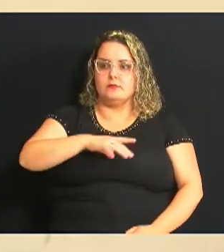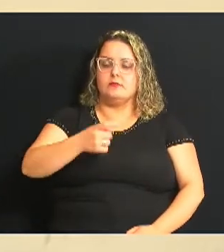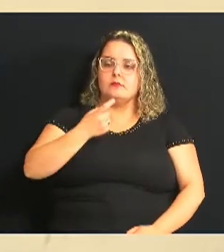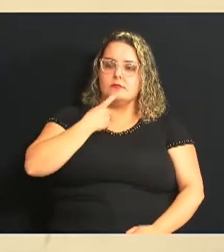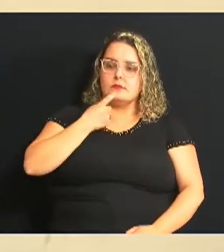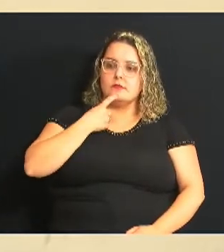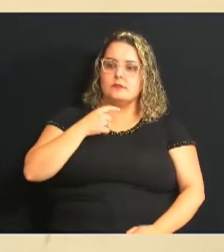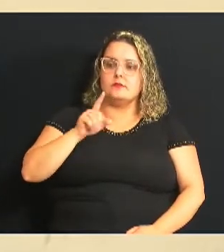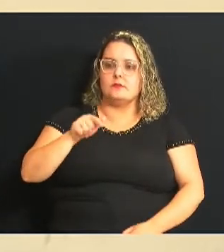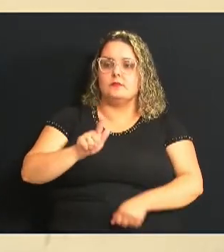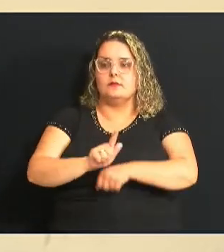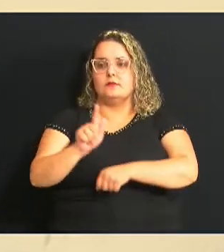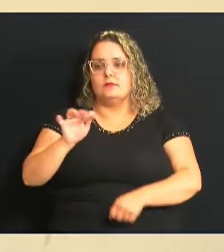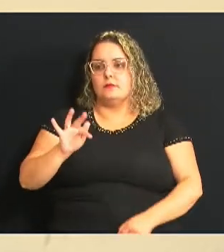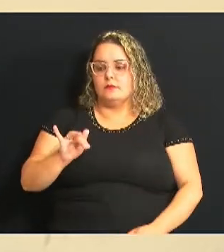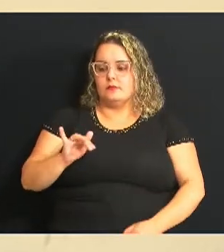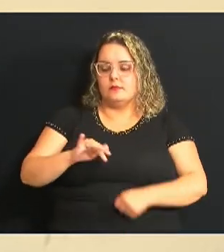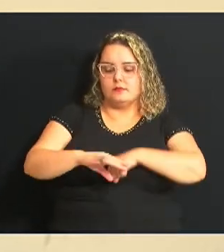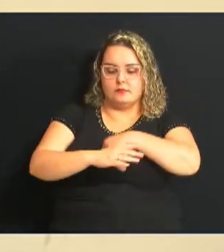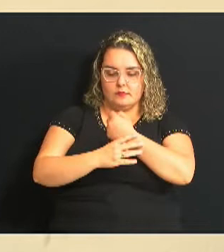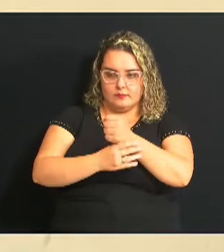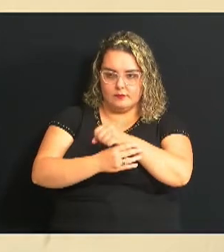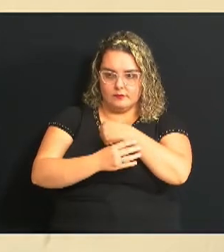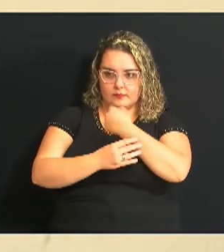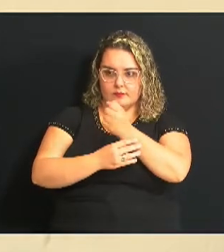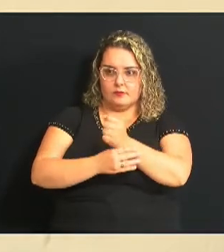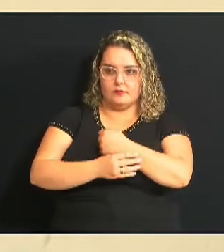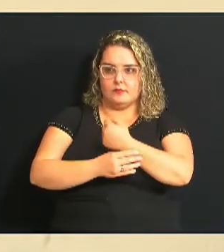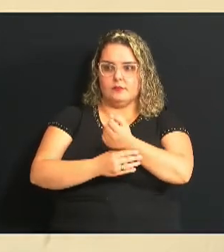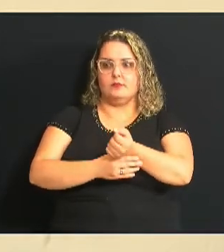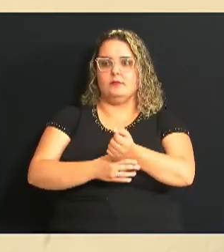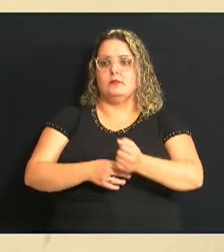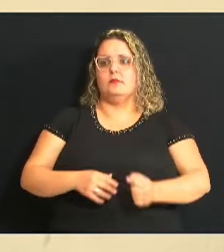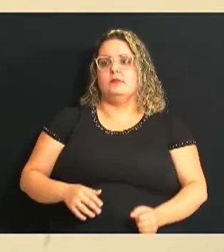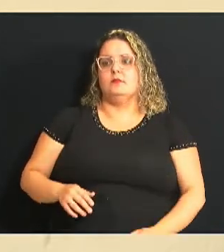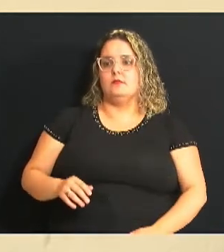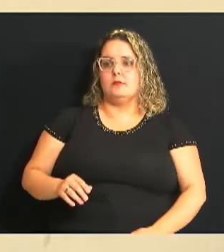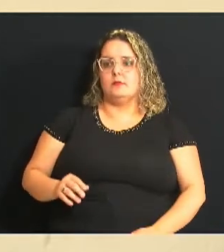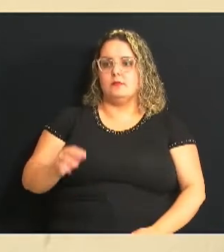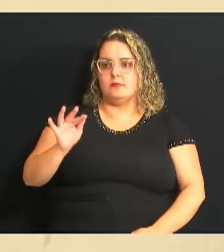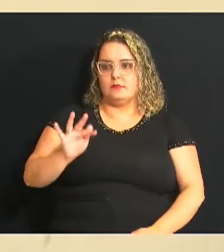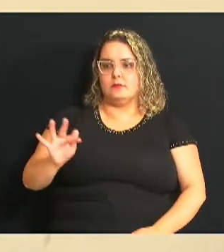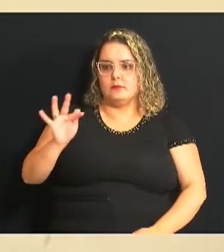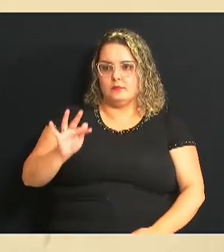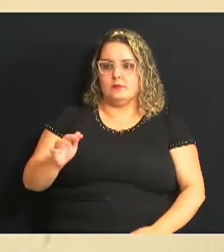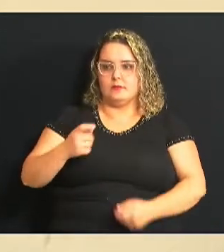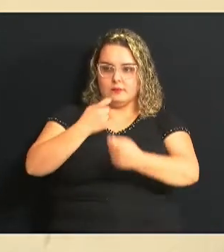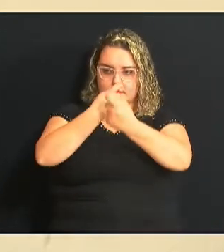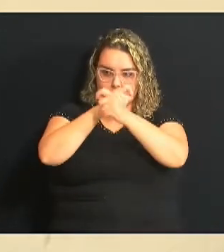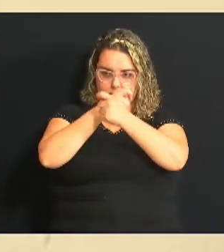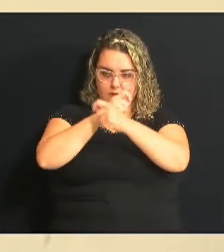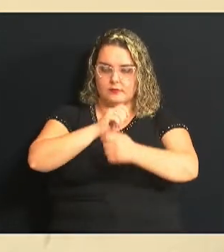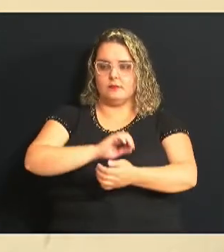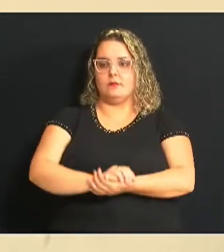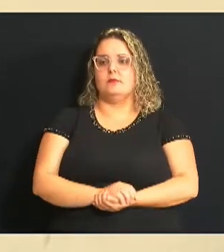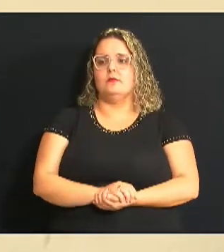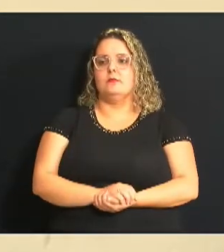é graduado em fisioterapia pela Pontifícia Universidade Católica, aqui a PUC de Campinas,